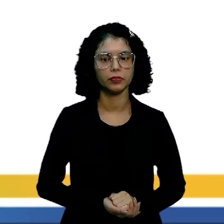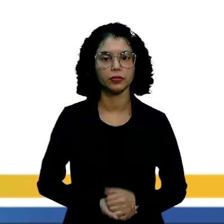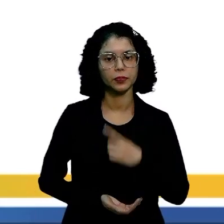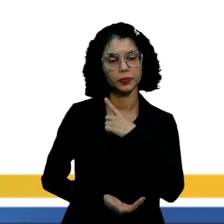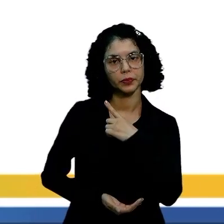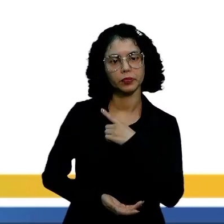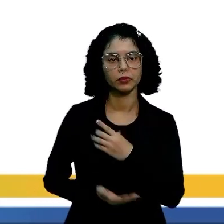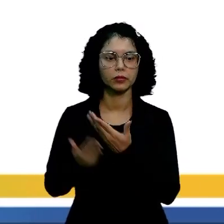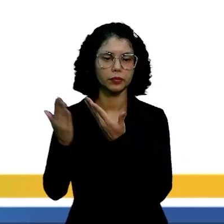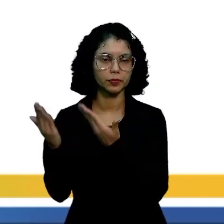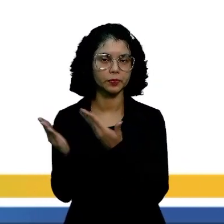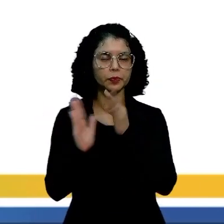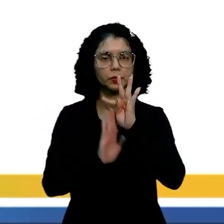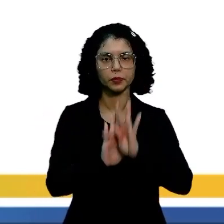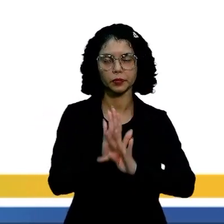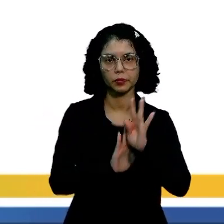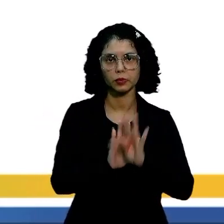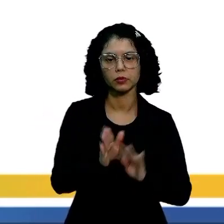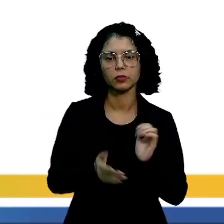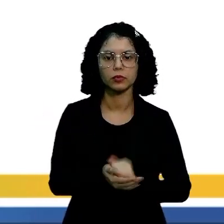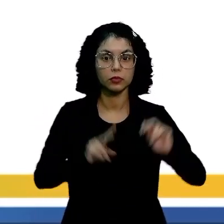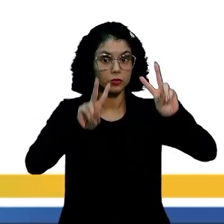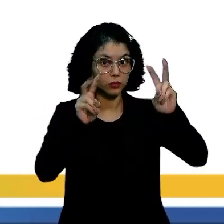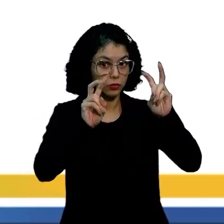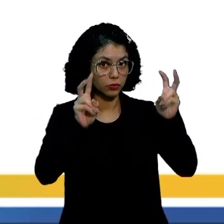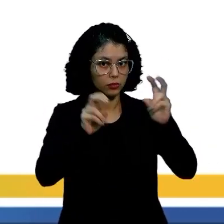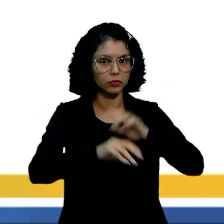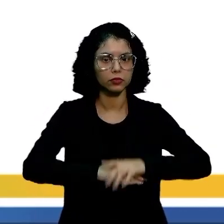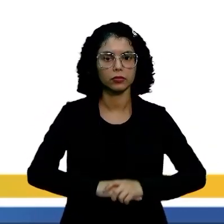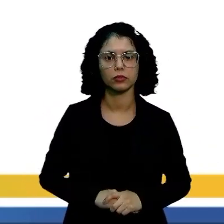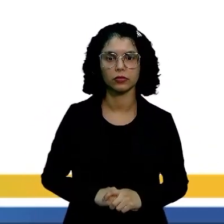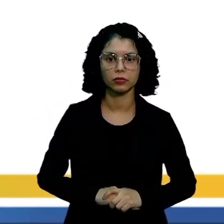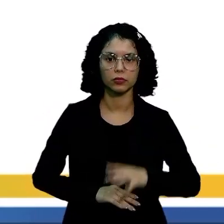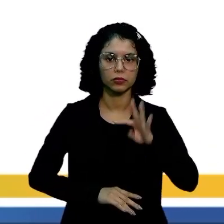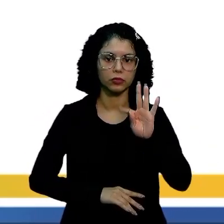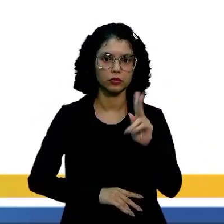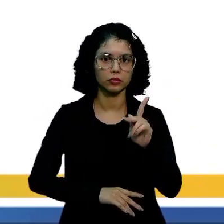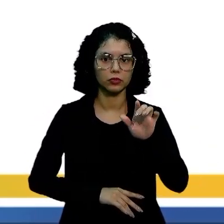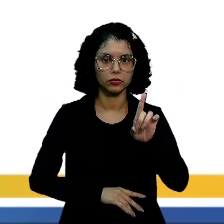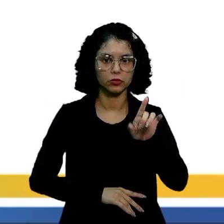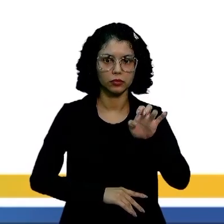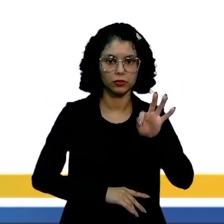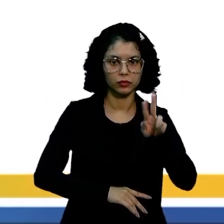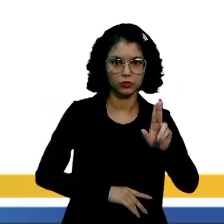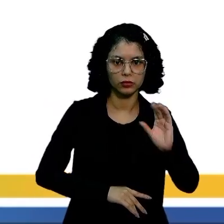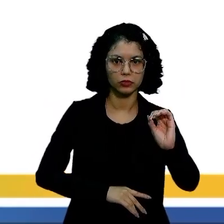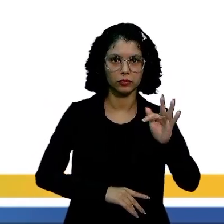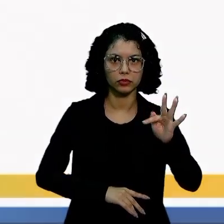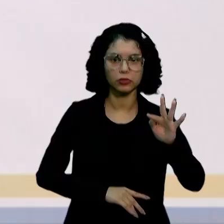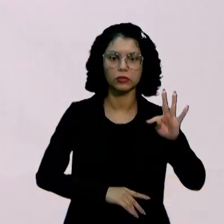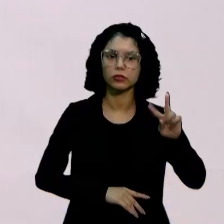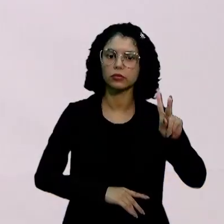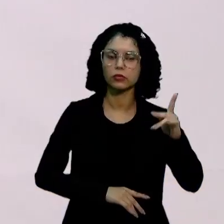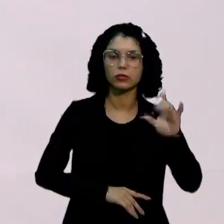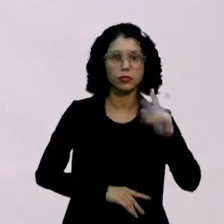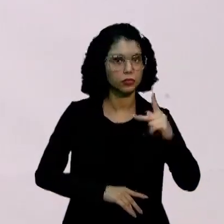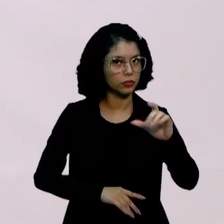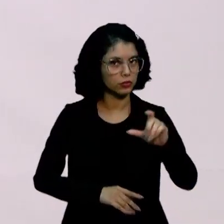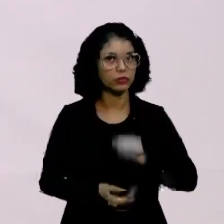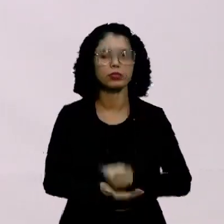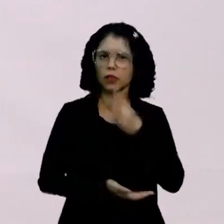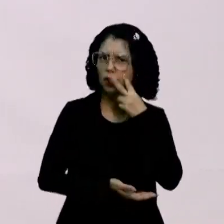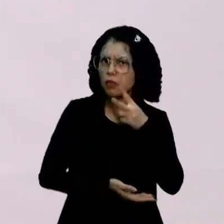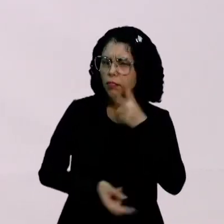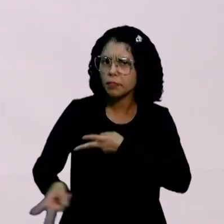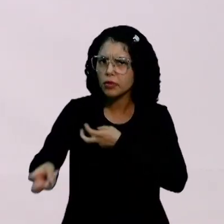ali um texto com o título The Death of the PC, ok? Vocês também vão observar ao longo do